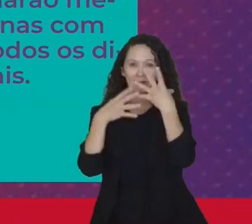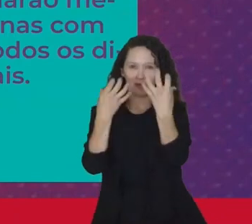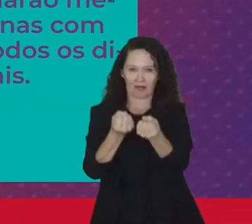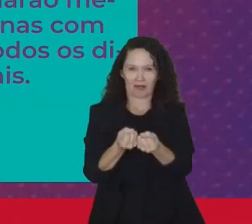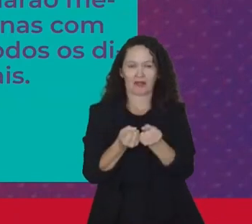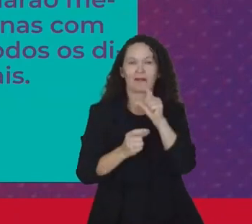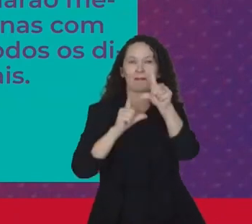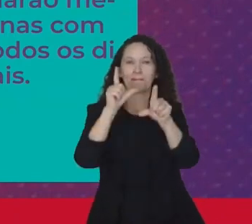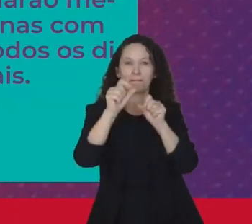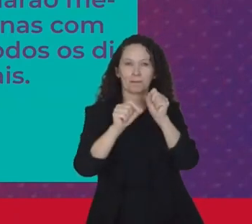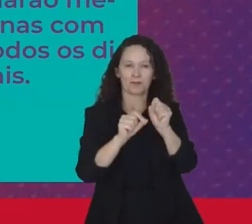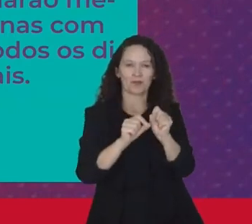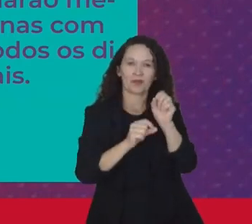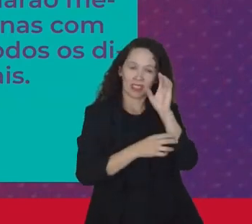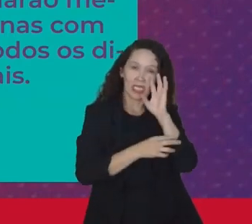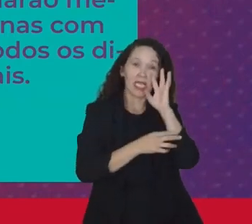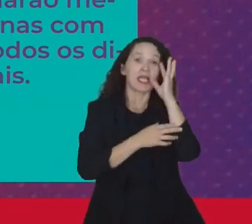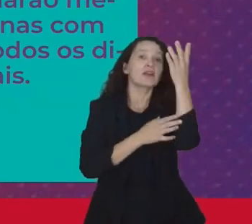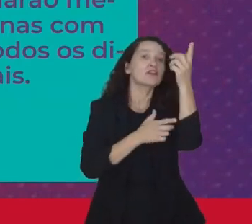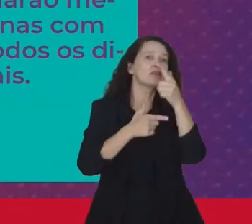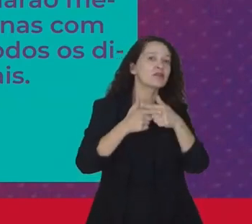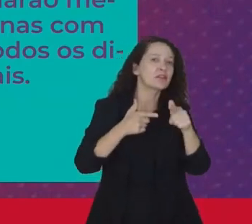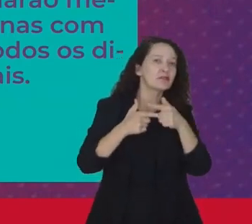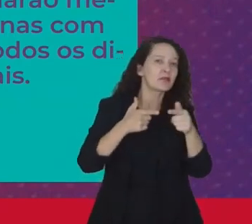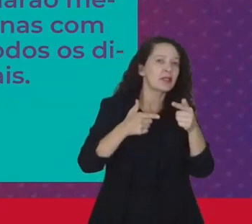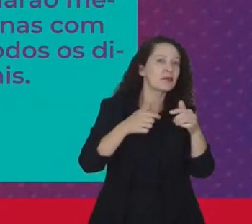que tomarão medidas